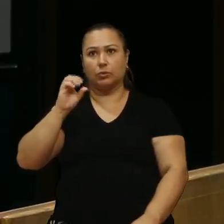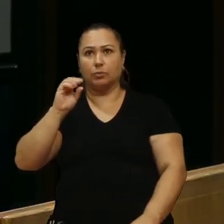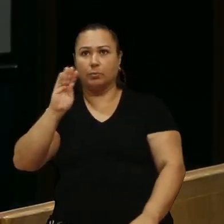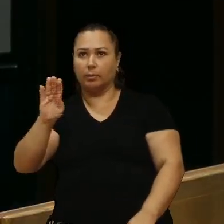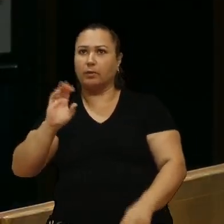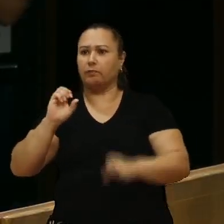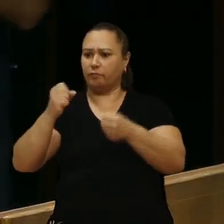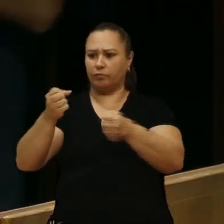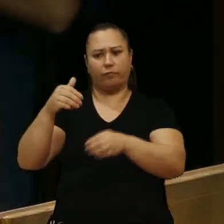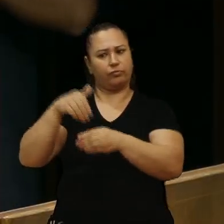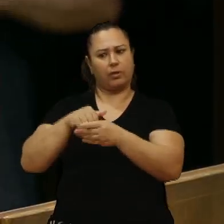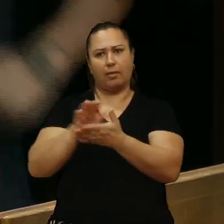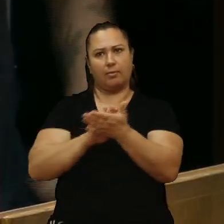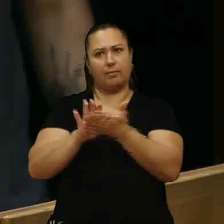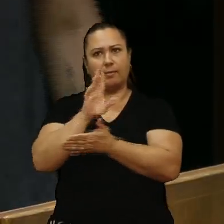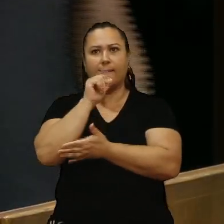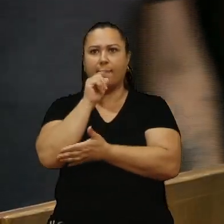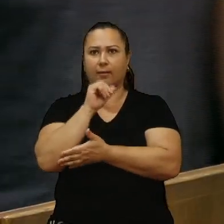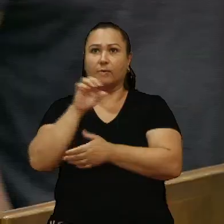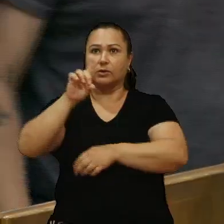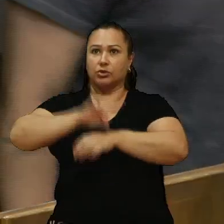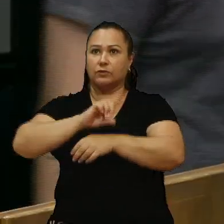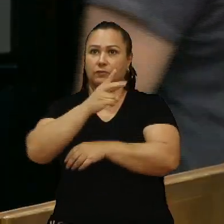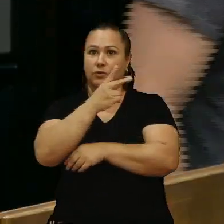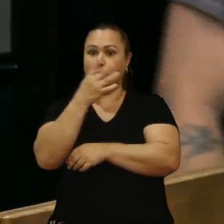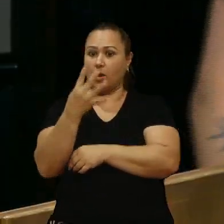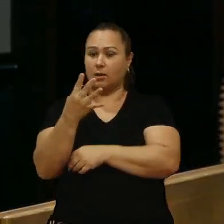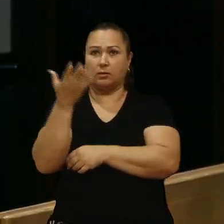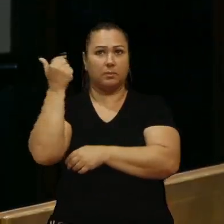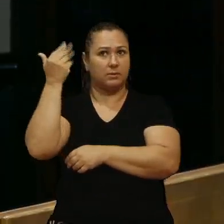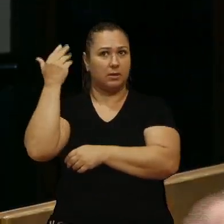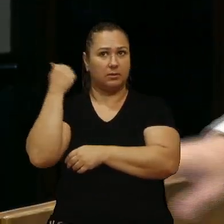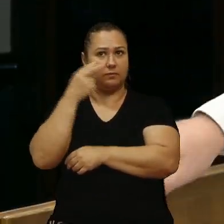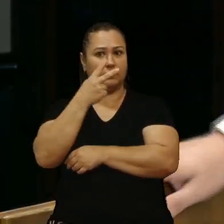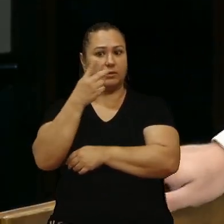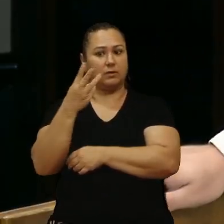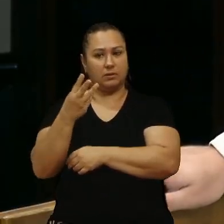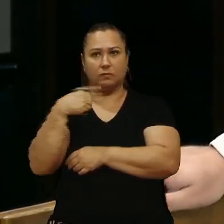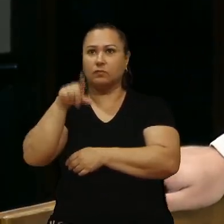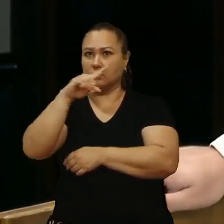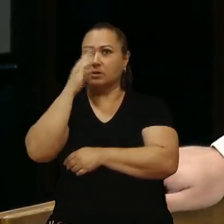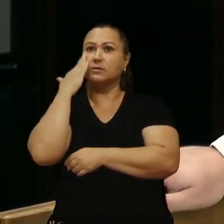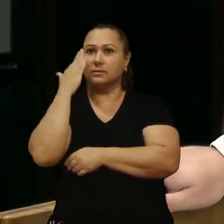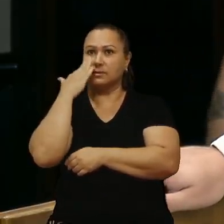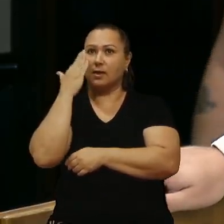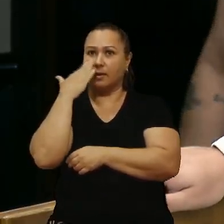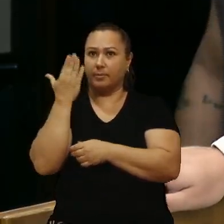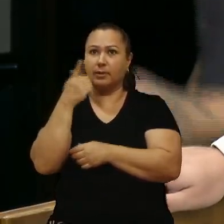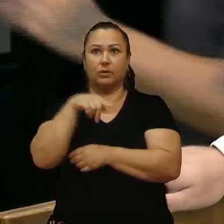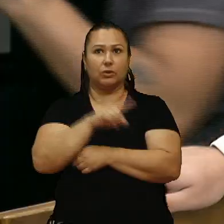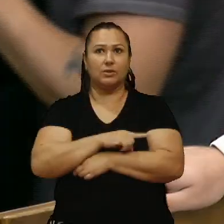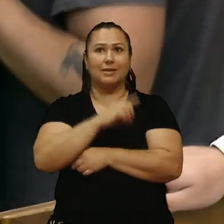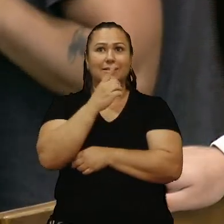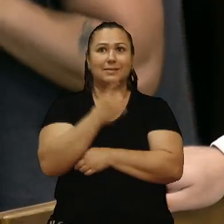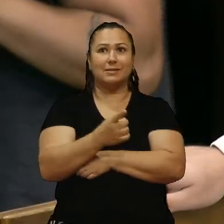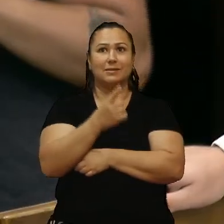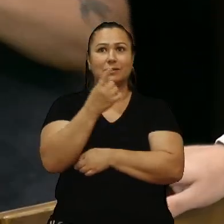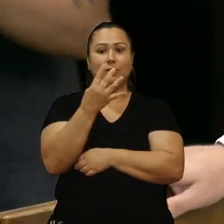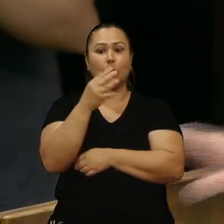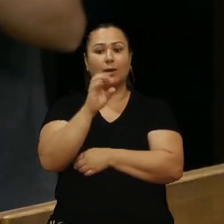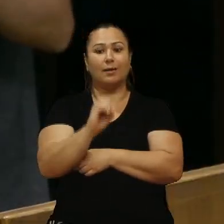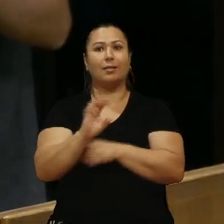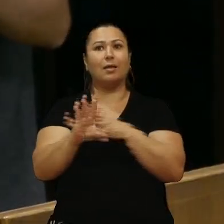força para não votar a Lei das Águas no dia 24, 23. Todos aqui sabem, né? Fizemos 140 emendas